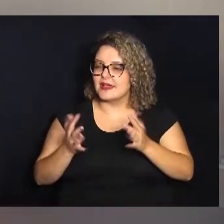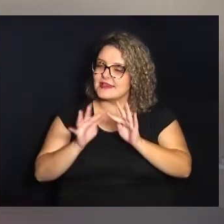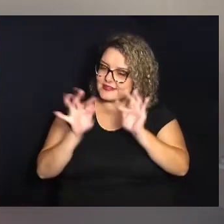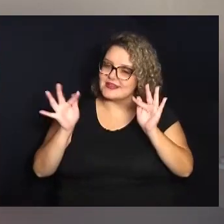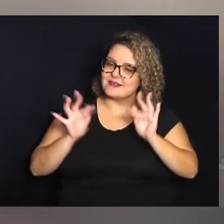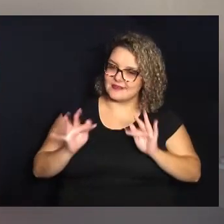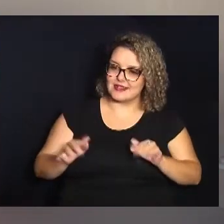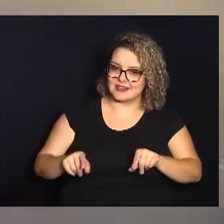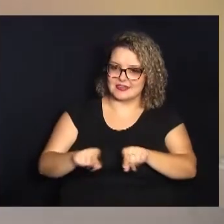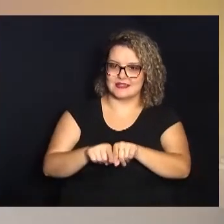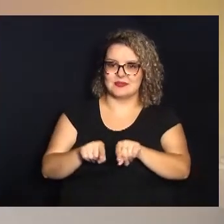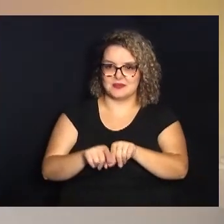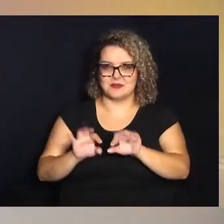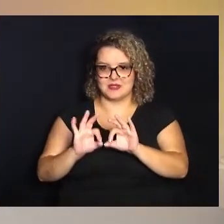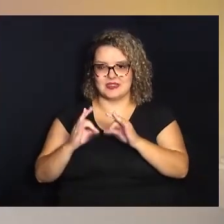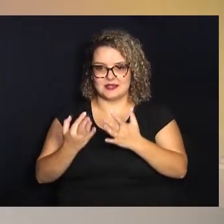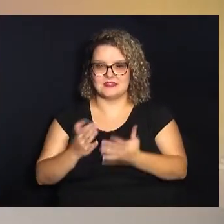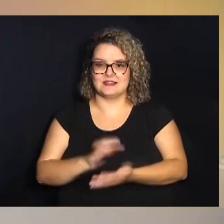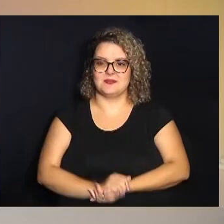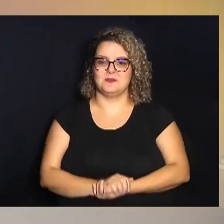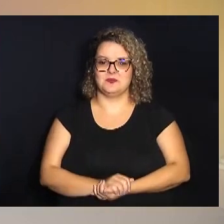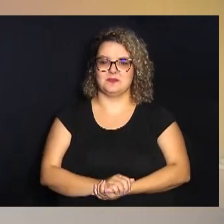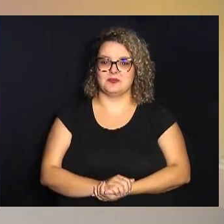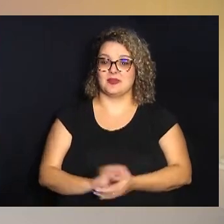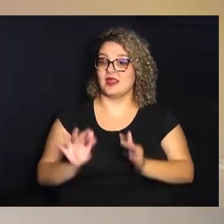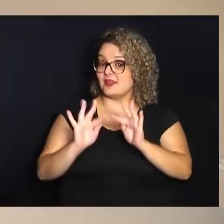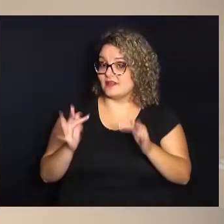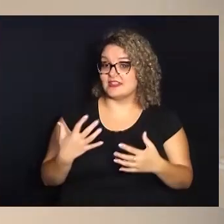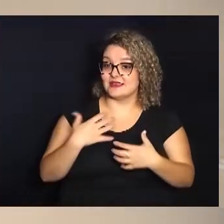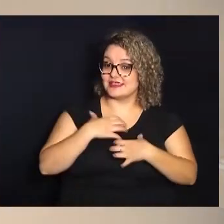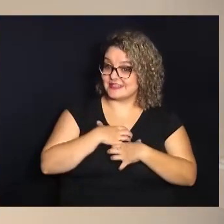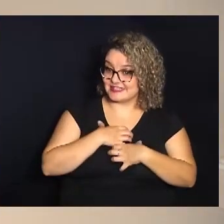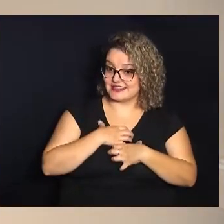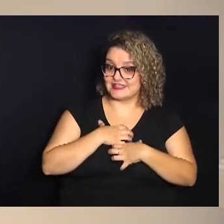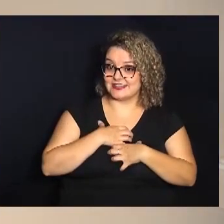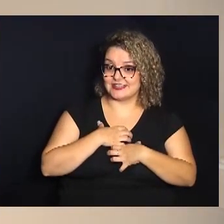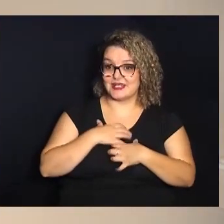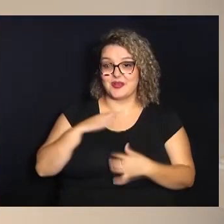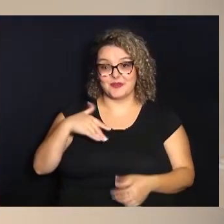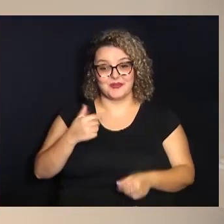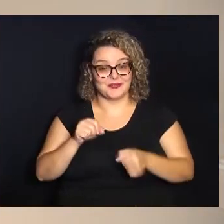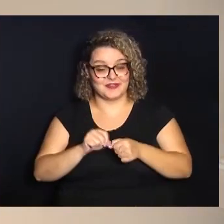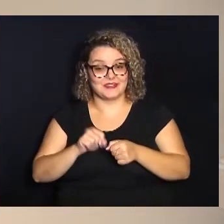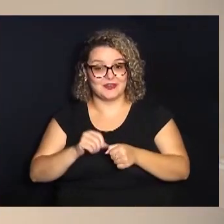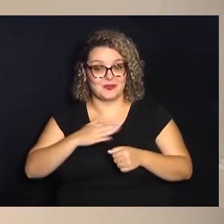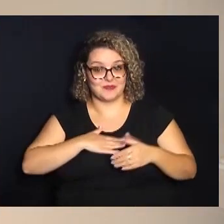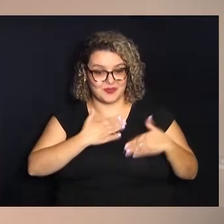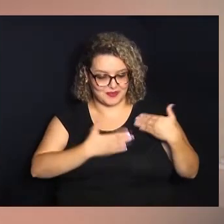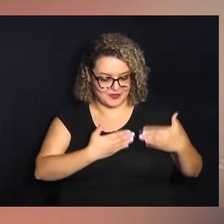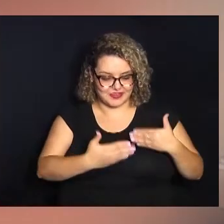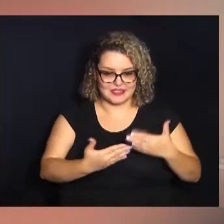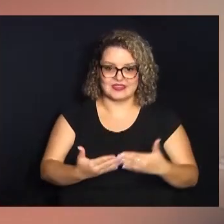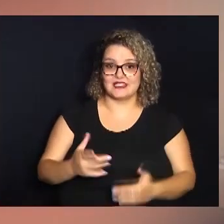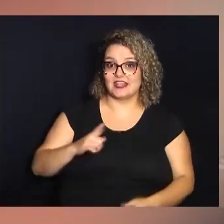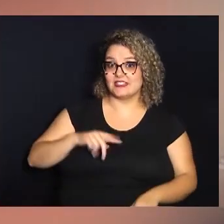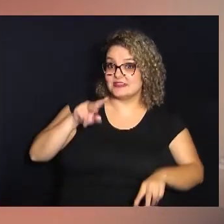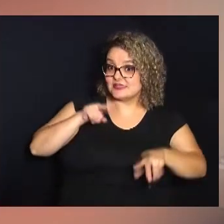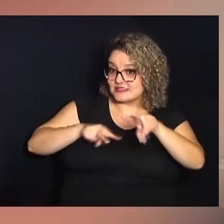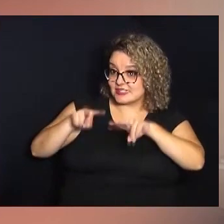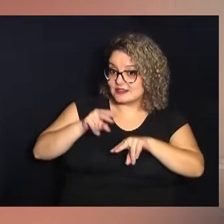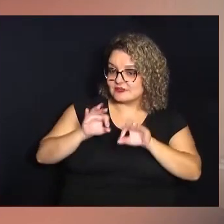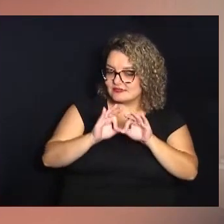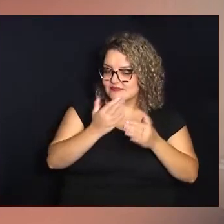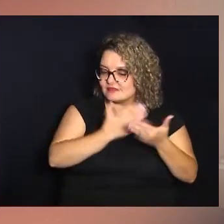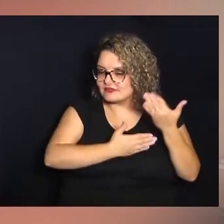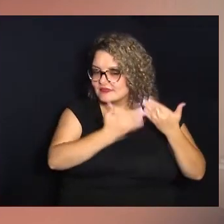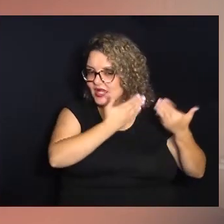fazer o meu processo. A gente tem esse olhar para o passado, mas pensando no futuro, né? Porque as